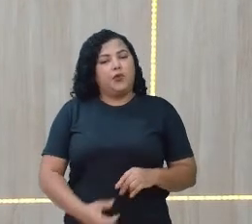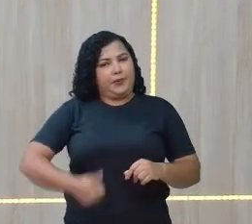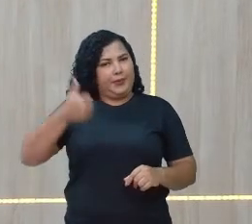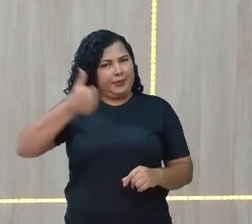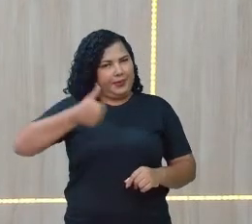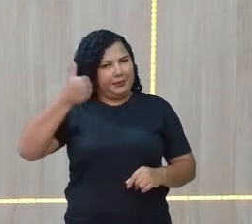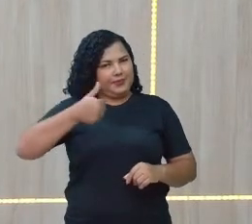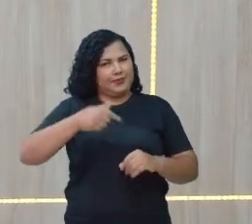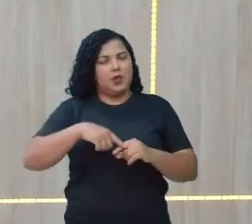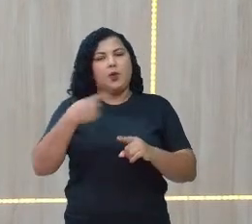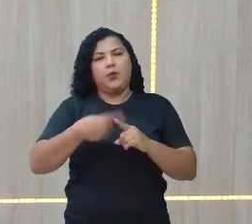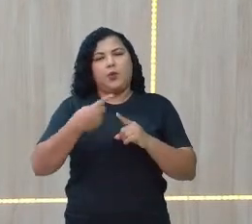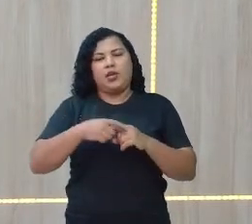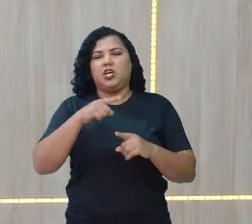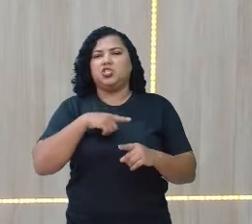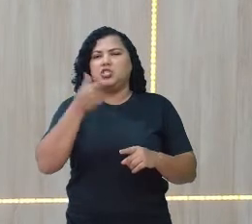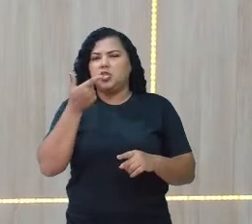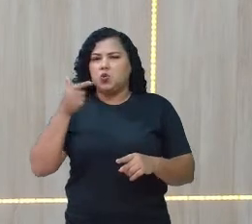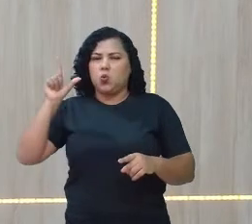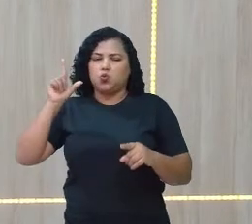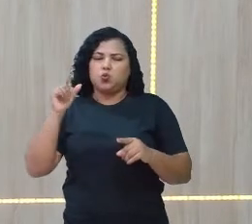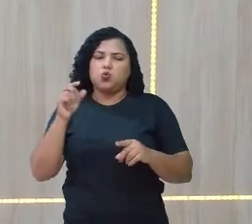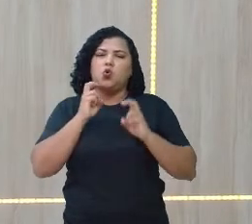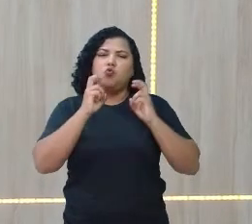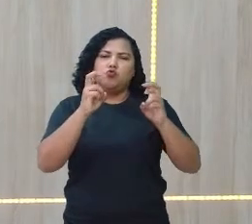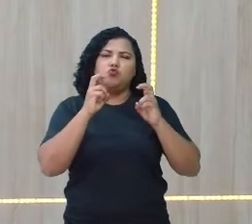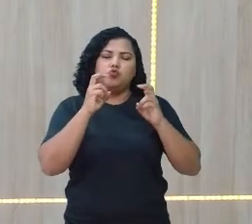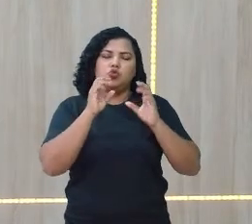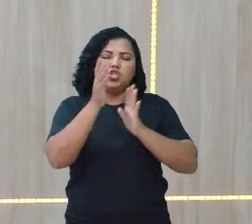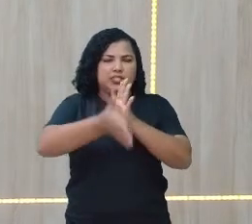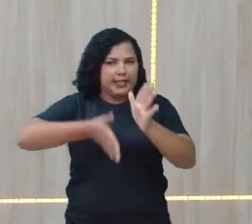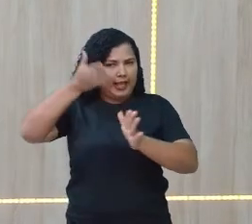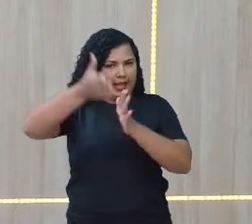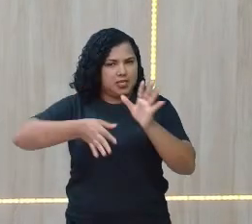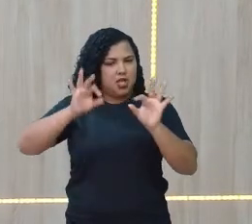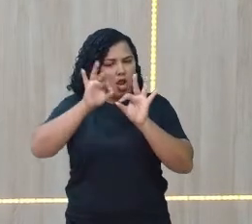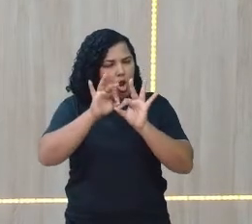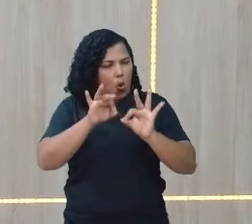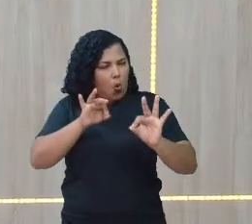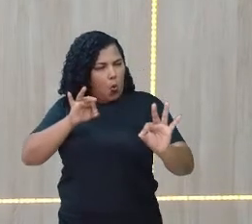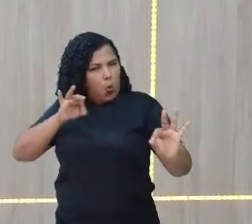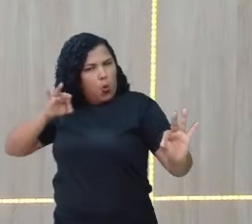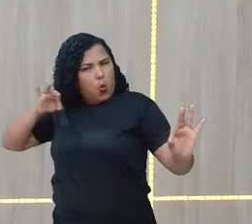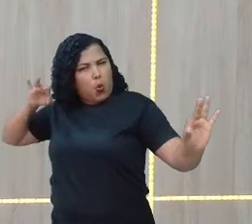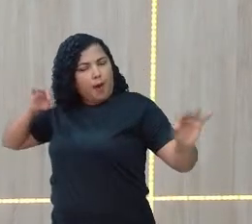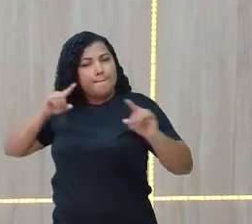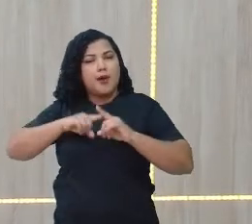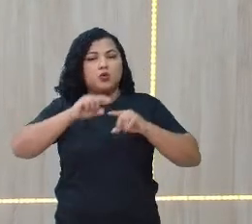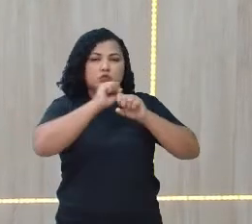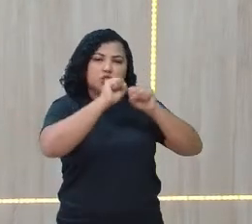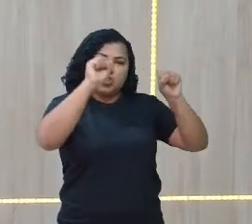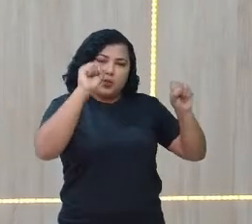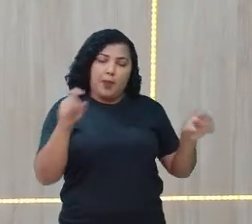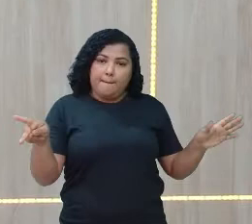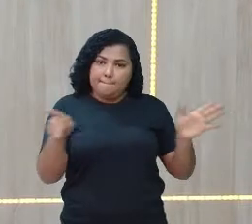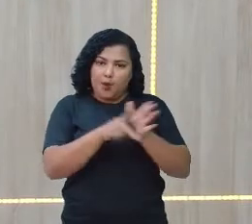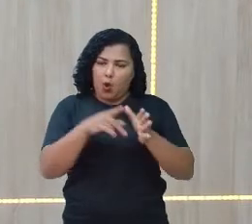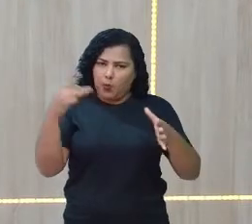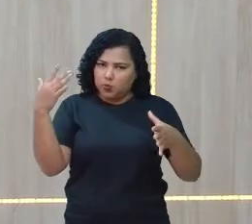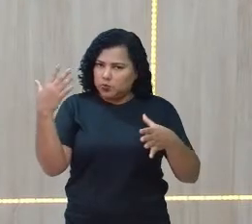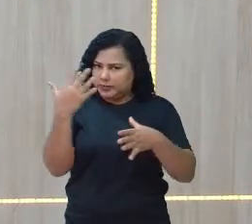tá bom? Porque existiam os trens de longa distância, que a gente vai tratar na próxima aula, mas de um sistema urbano, né, que